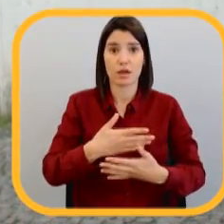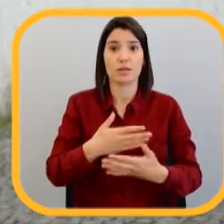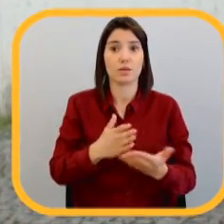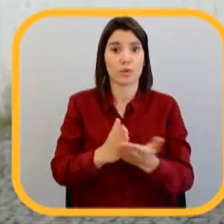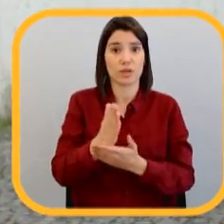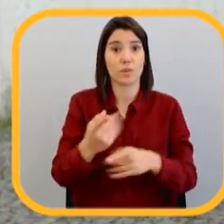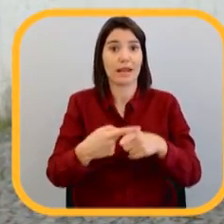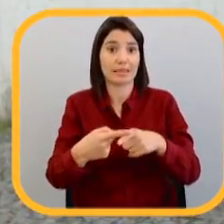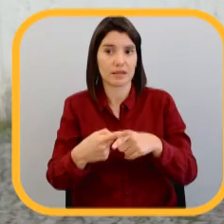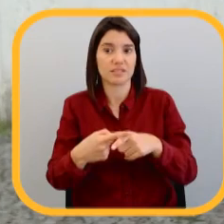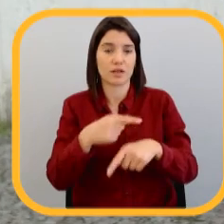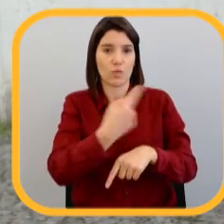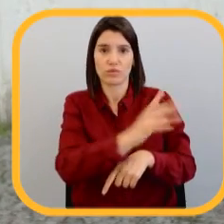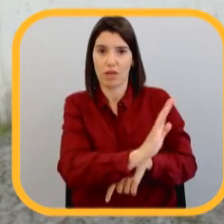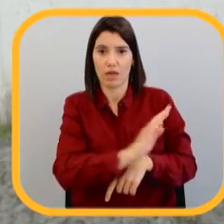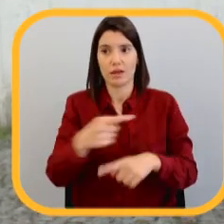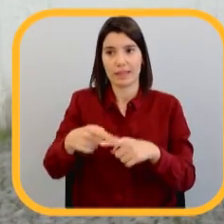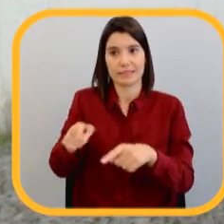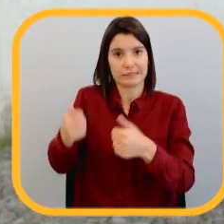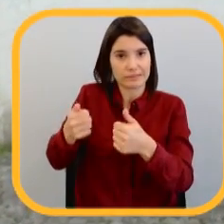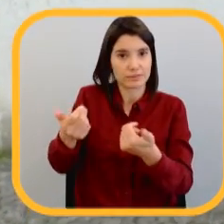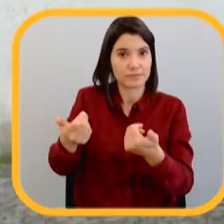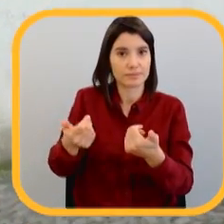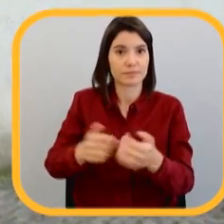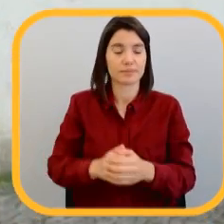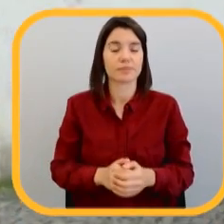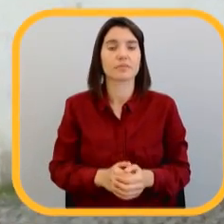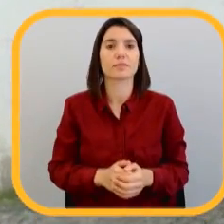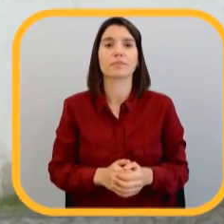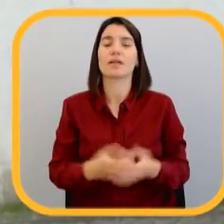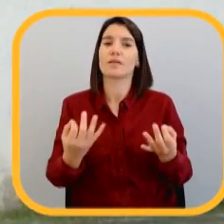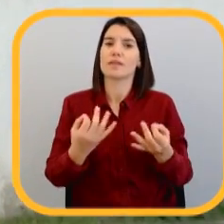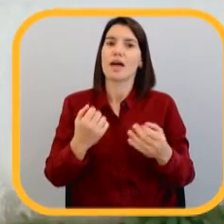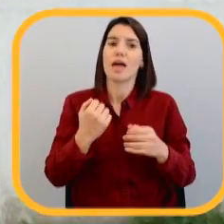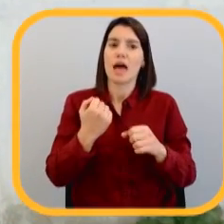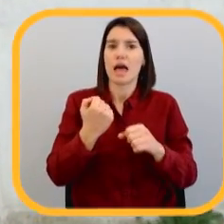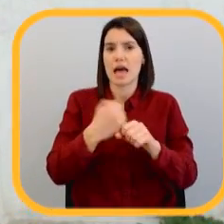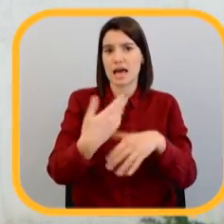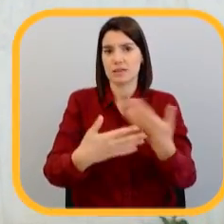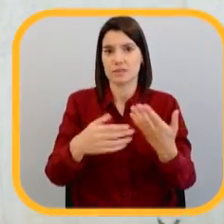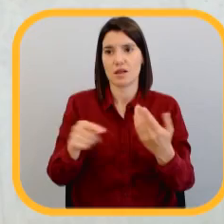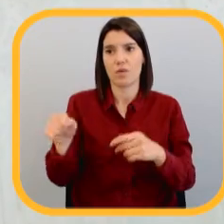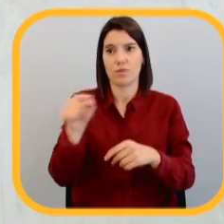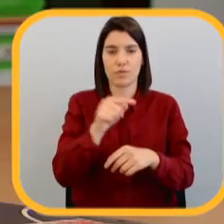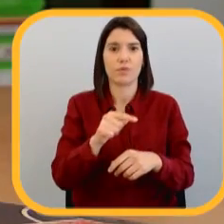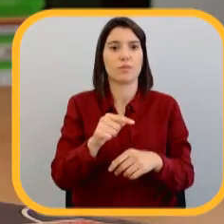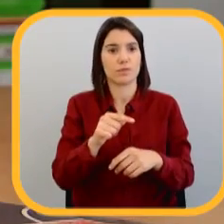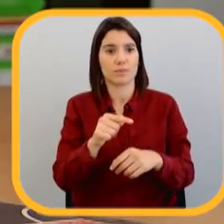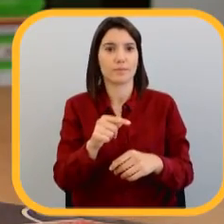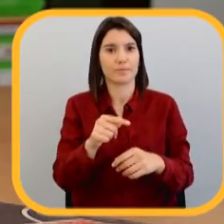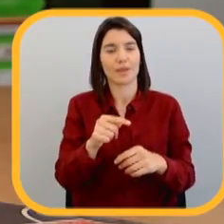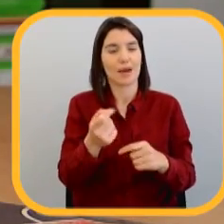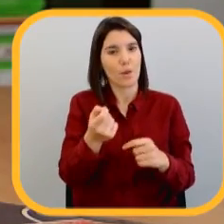preservar determinados interesses em desfavor de outros. Há, de facto, ações que estão